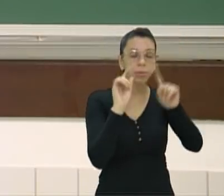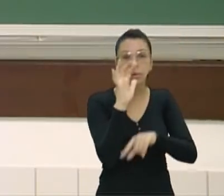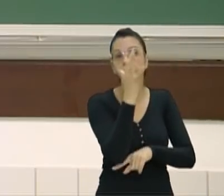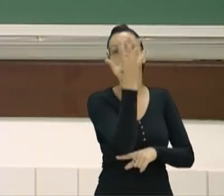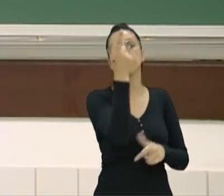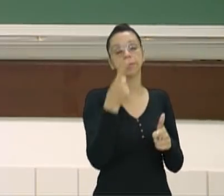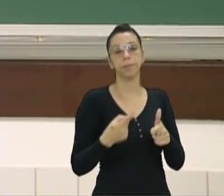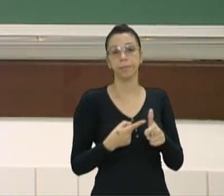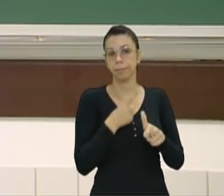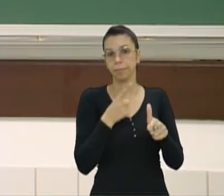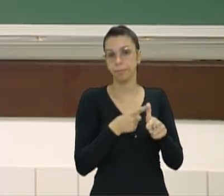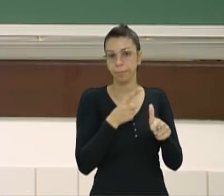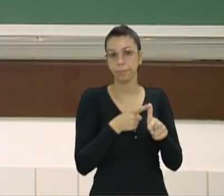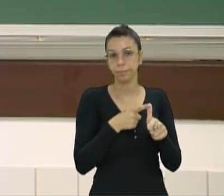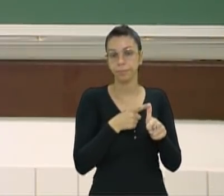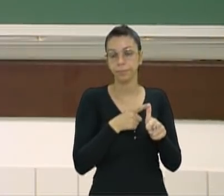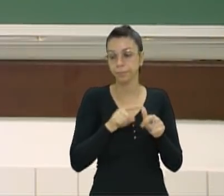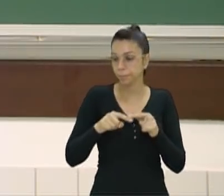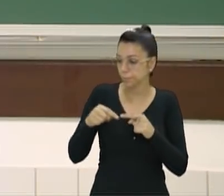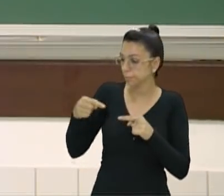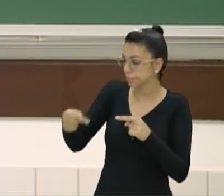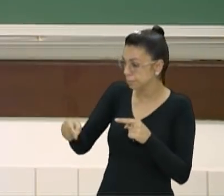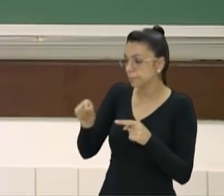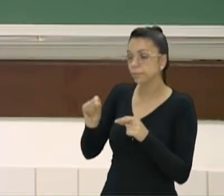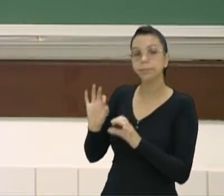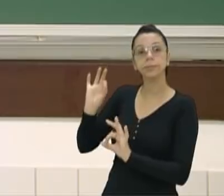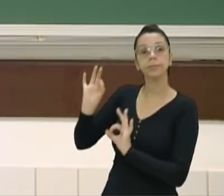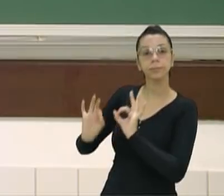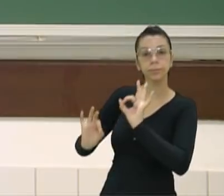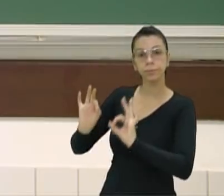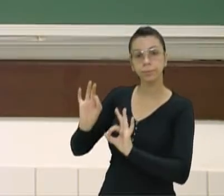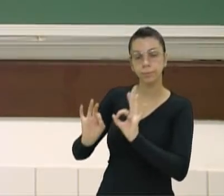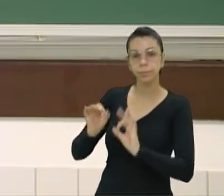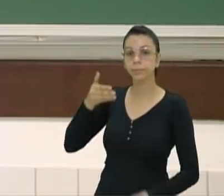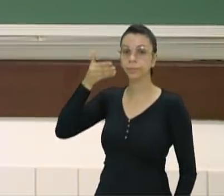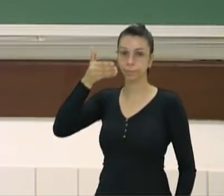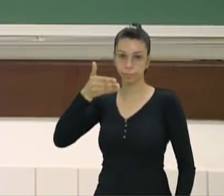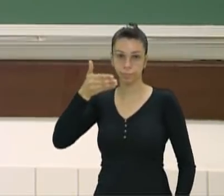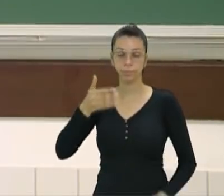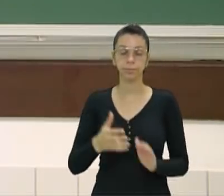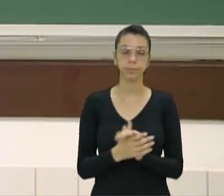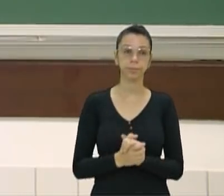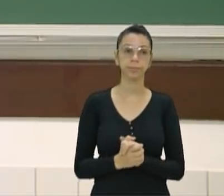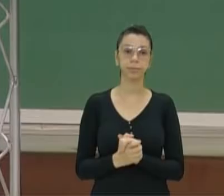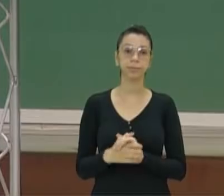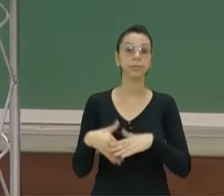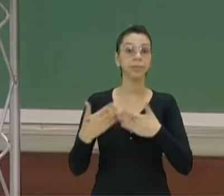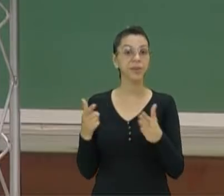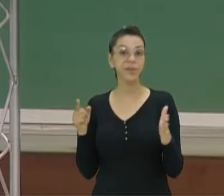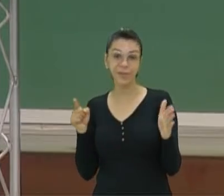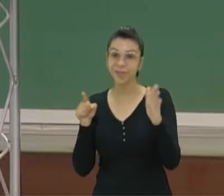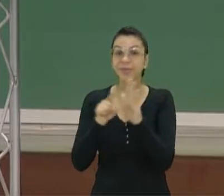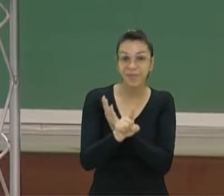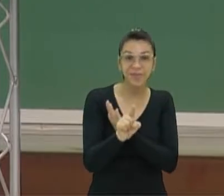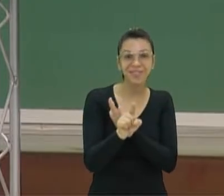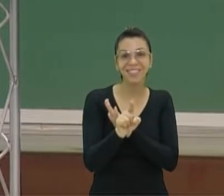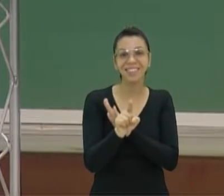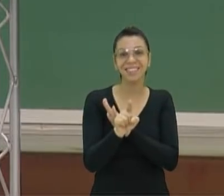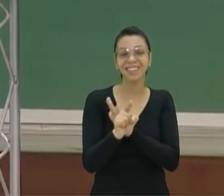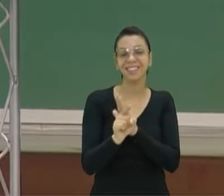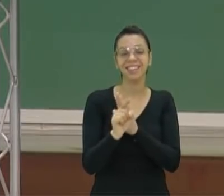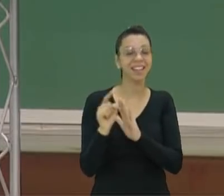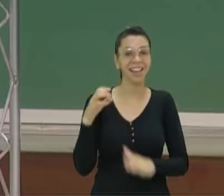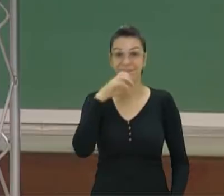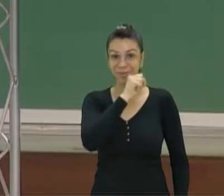é primordial. Depois, você elabora isso através do discurso. Portanto, vamos a mais uma questão aqui, um